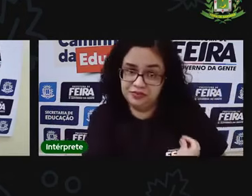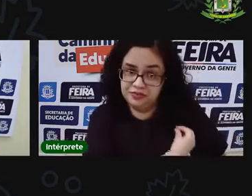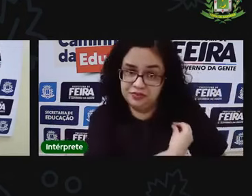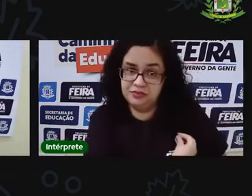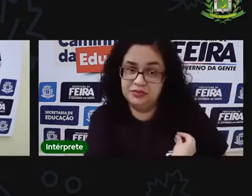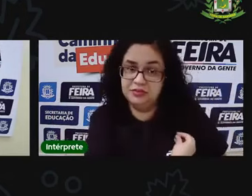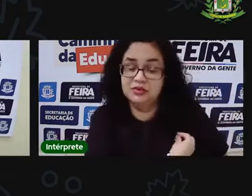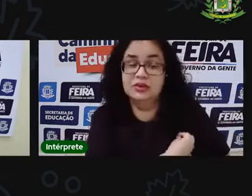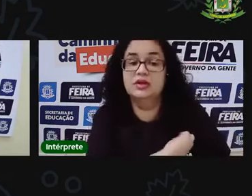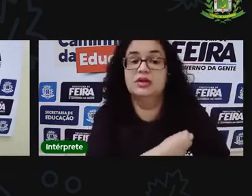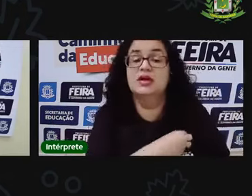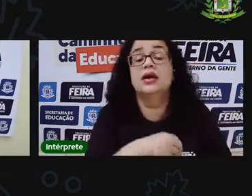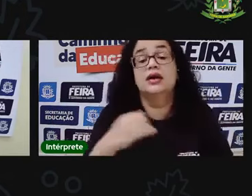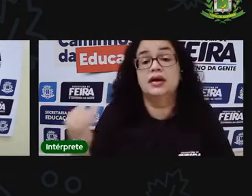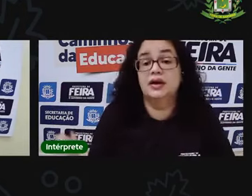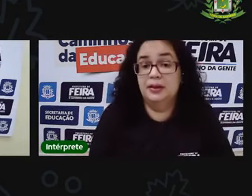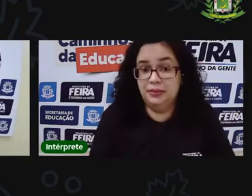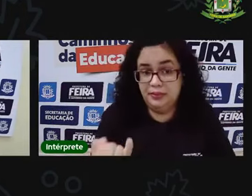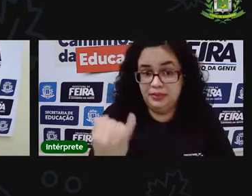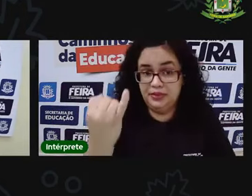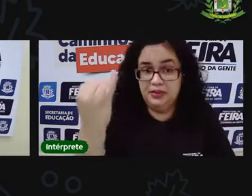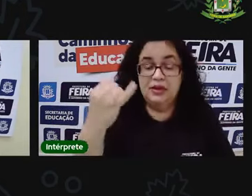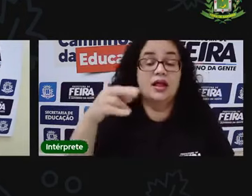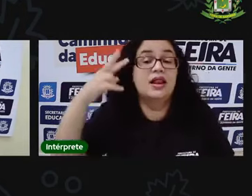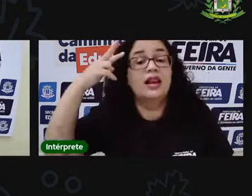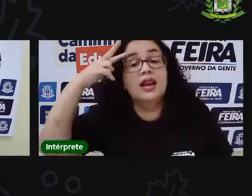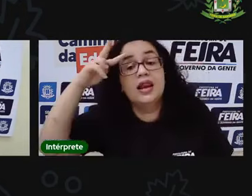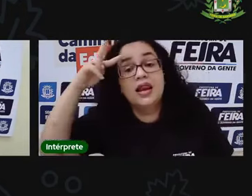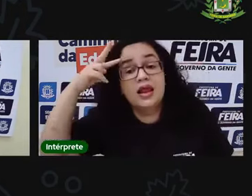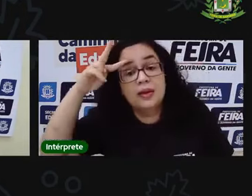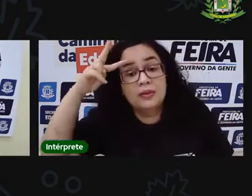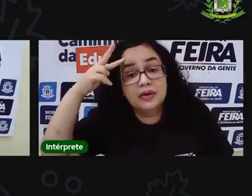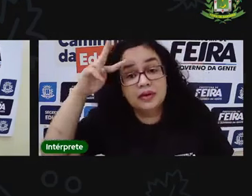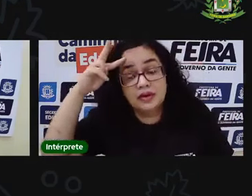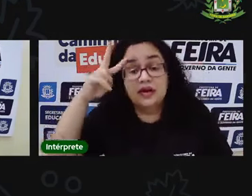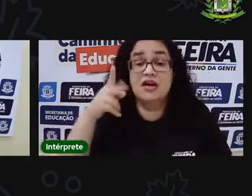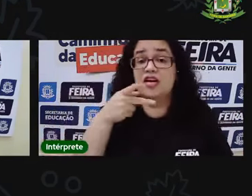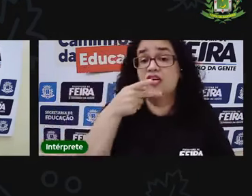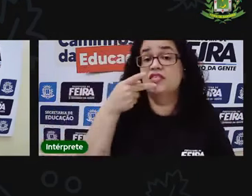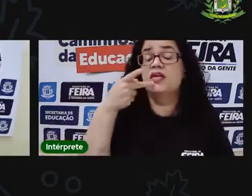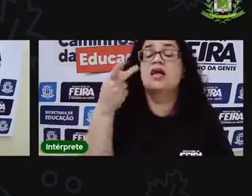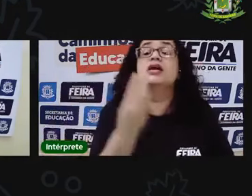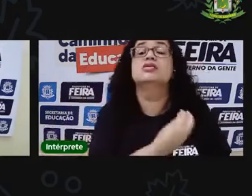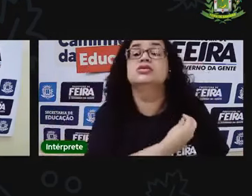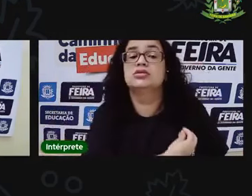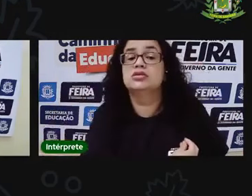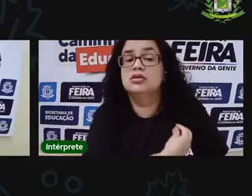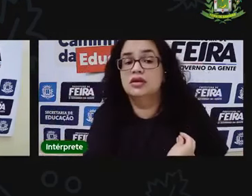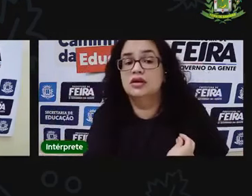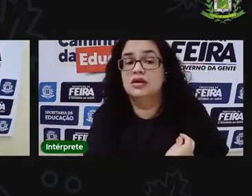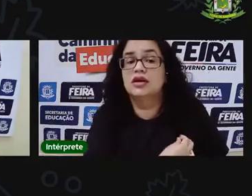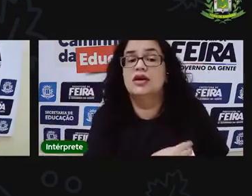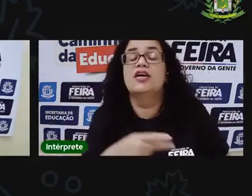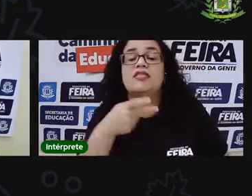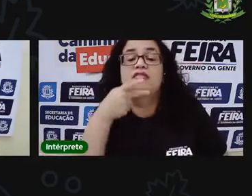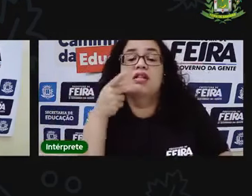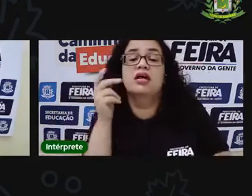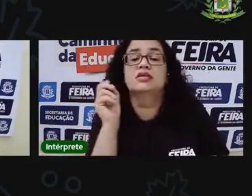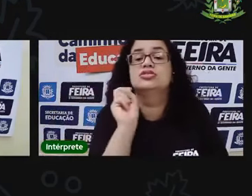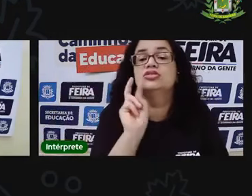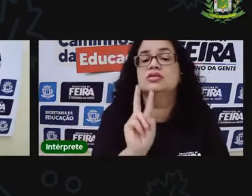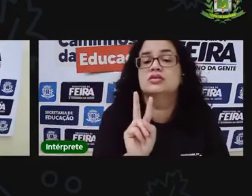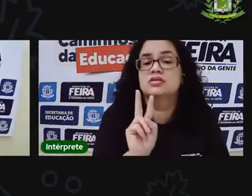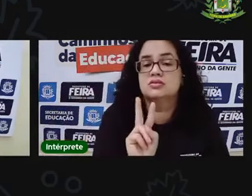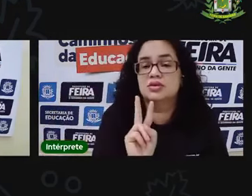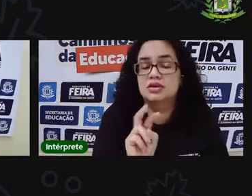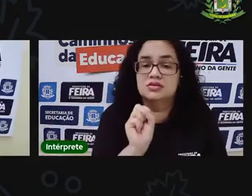Para tanto, é importante que a gente lembre. E falar em vida é falar em esperança. Toda